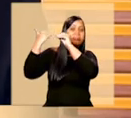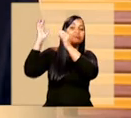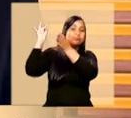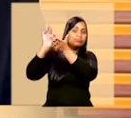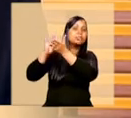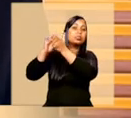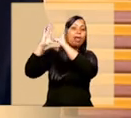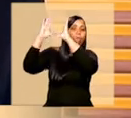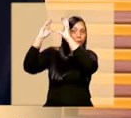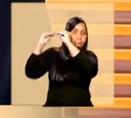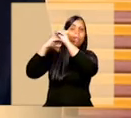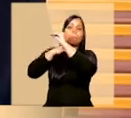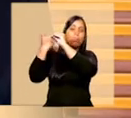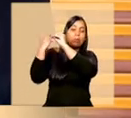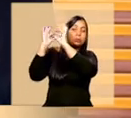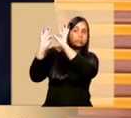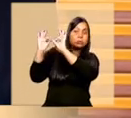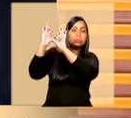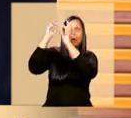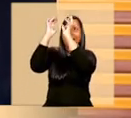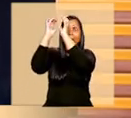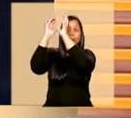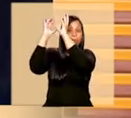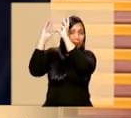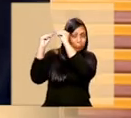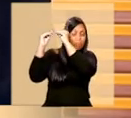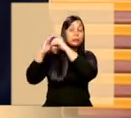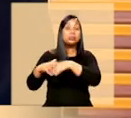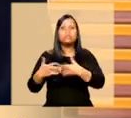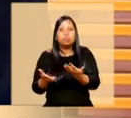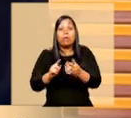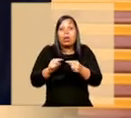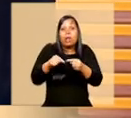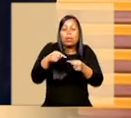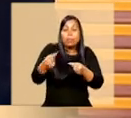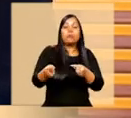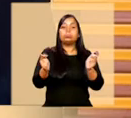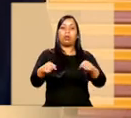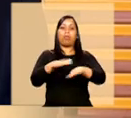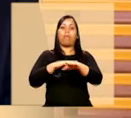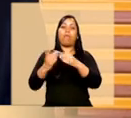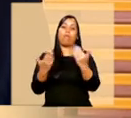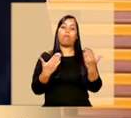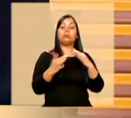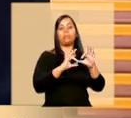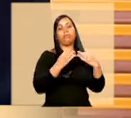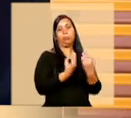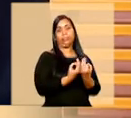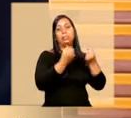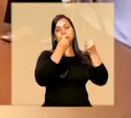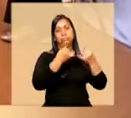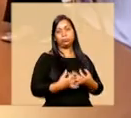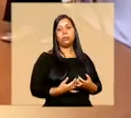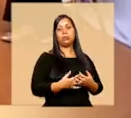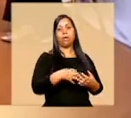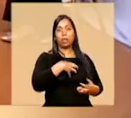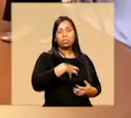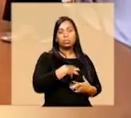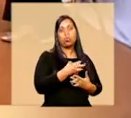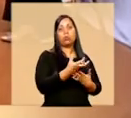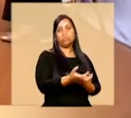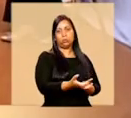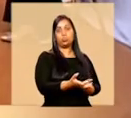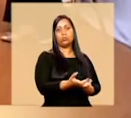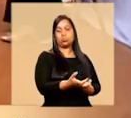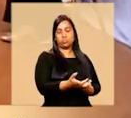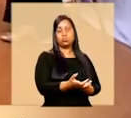aí confirma-se a morte encefálica. E realmente, só depois de tudo isso é que é conversado com os familiares sobre a questão da